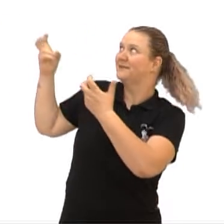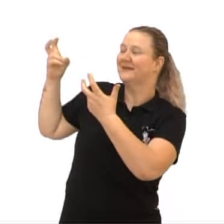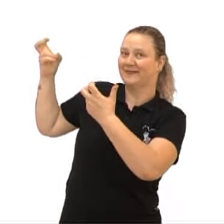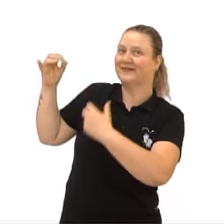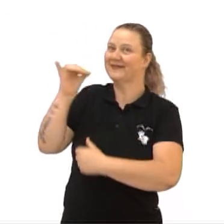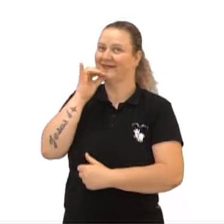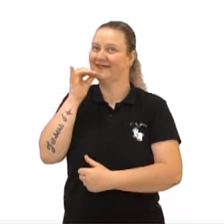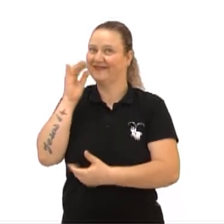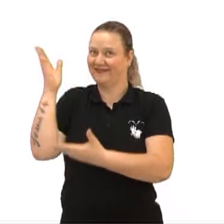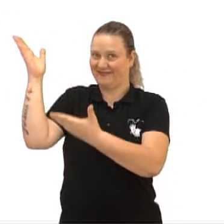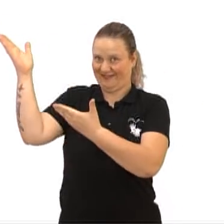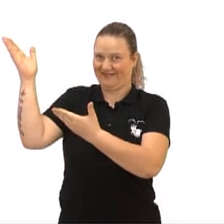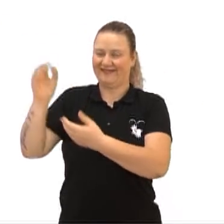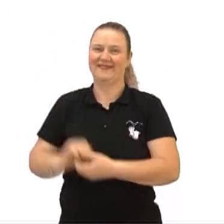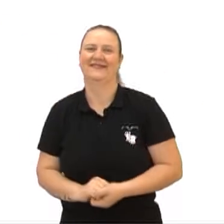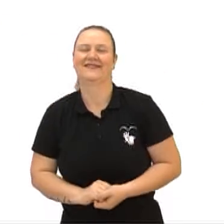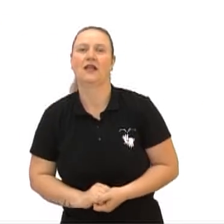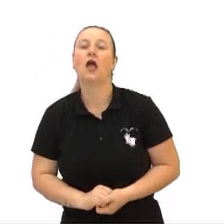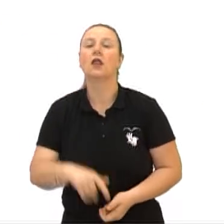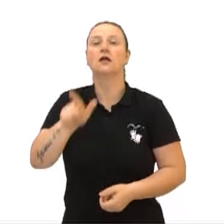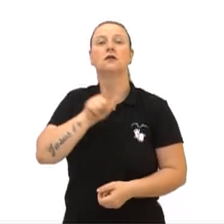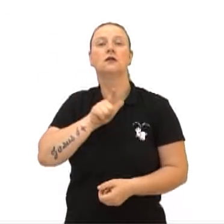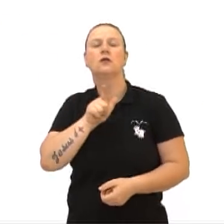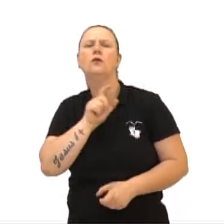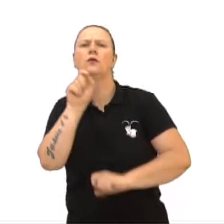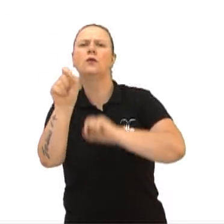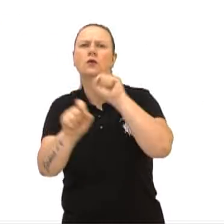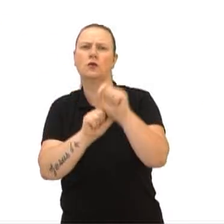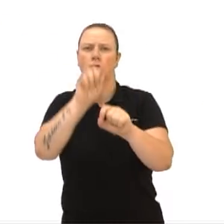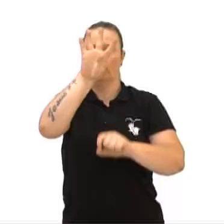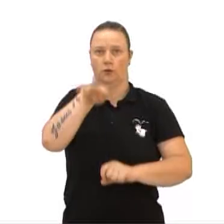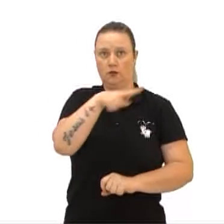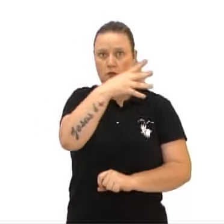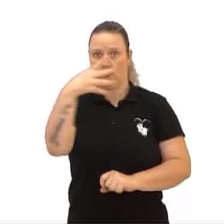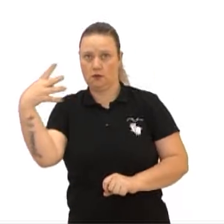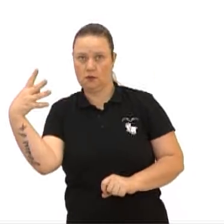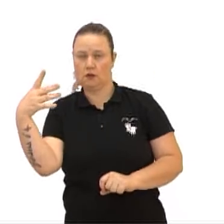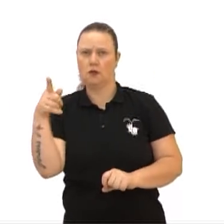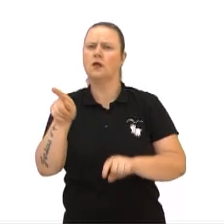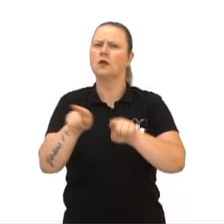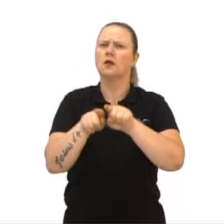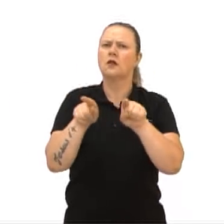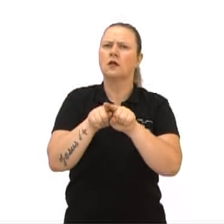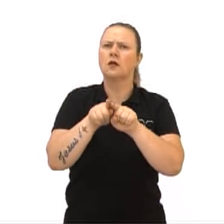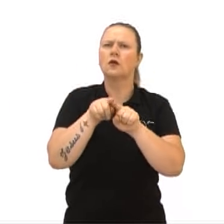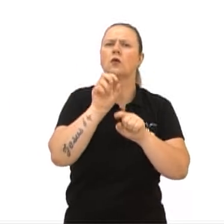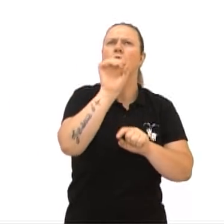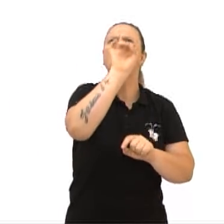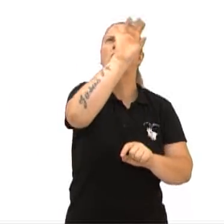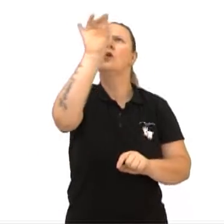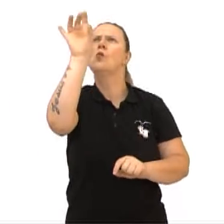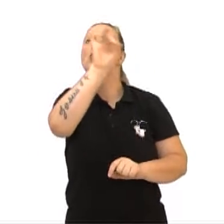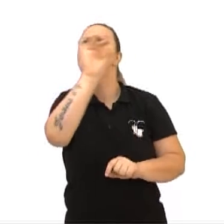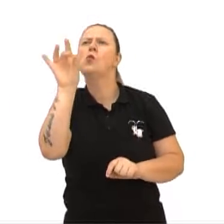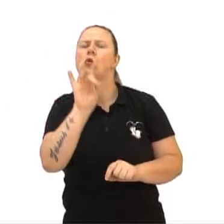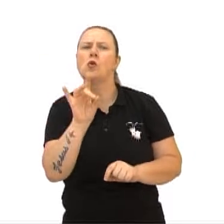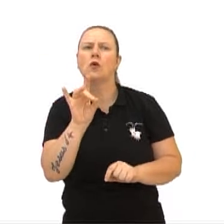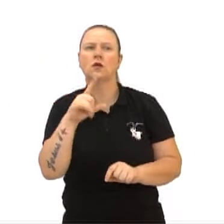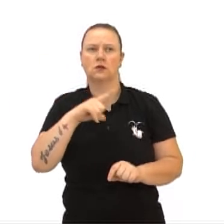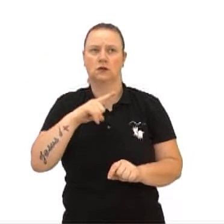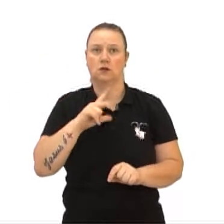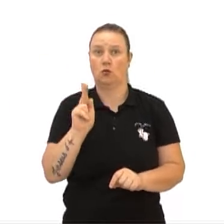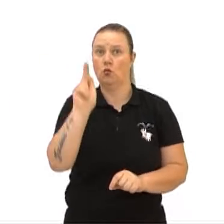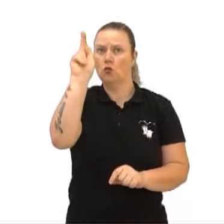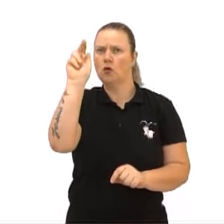um exemplo aqui com a professora. Então, eu tenho aqui, uma tabela, tá? E veja que as áreas, olha, elas estão em